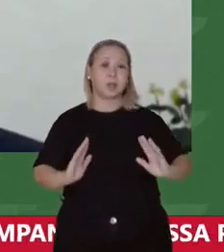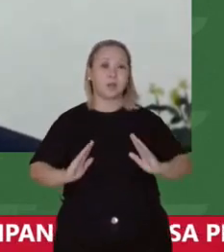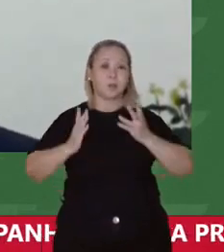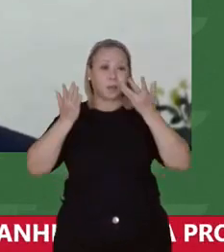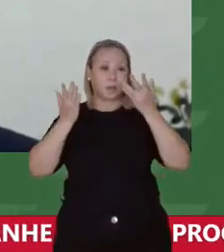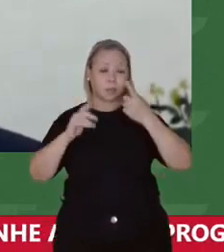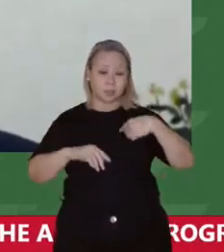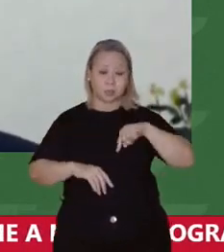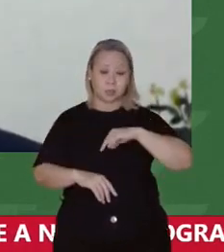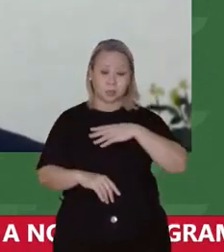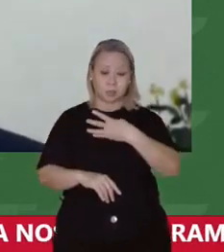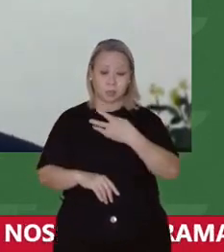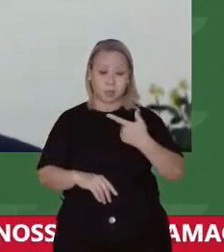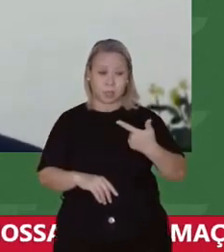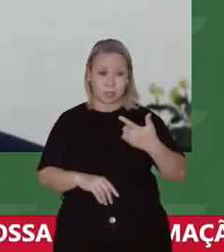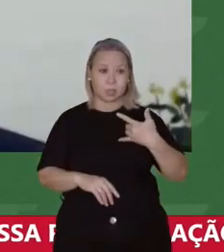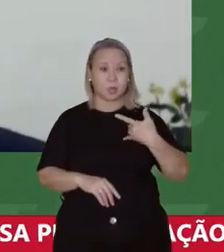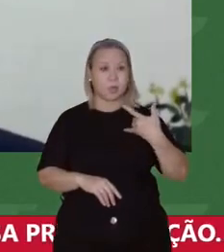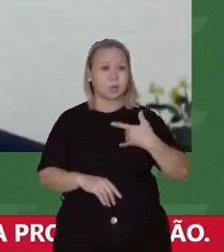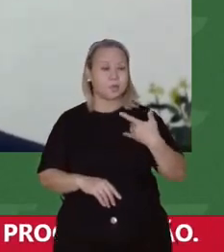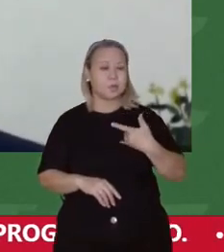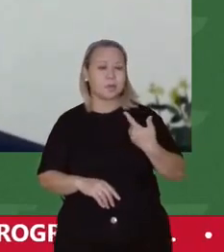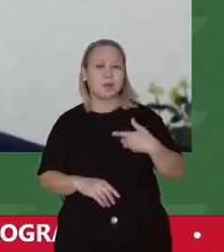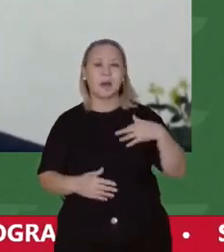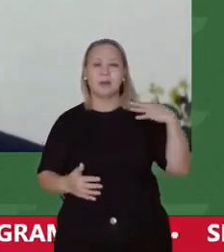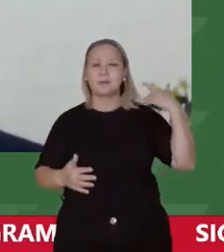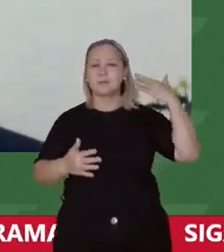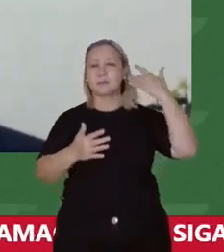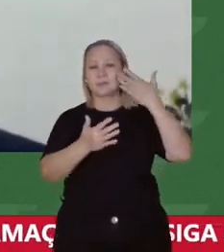aos nossos 42 anos de história,